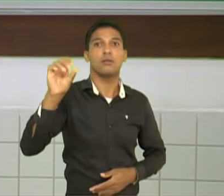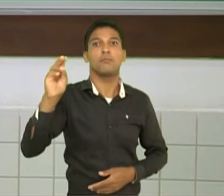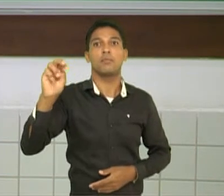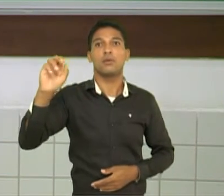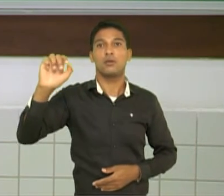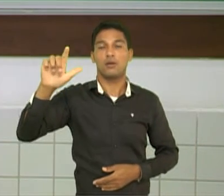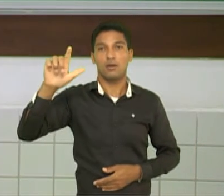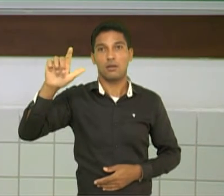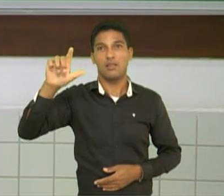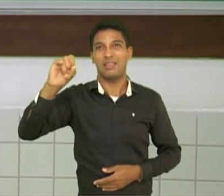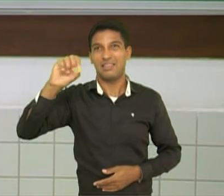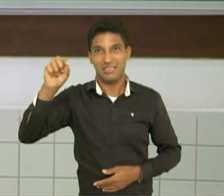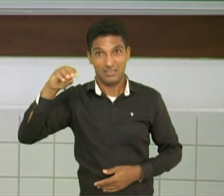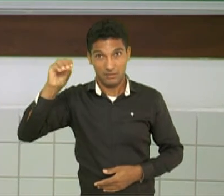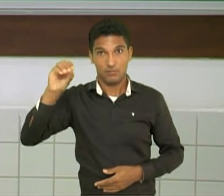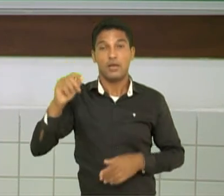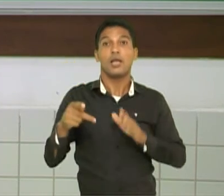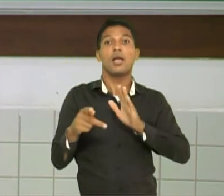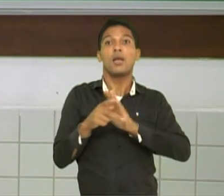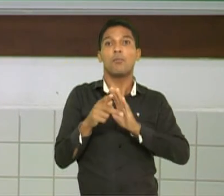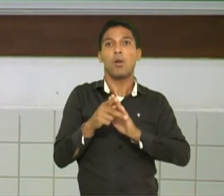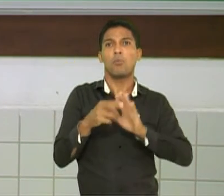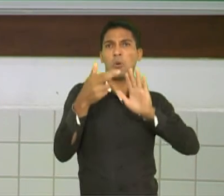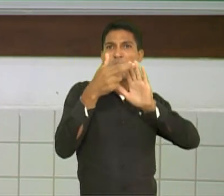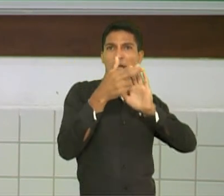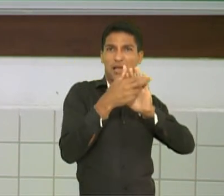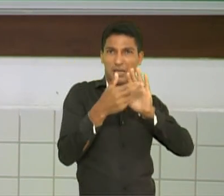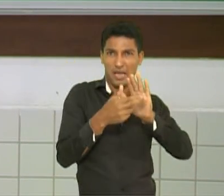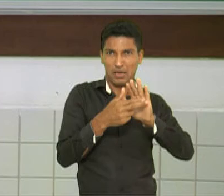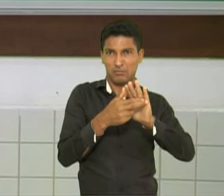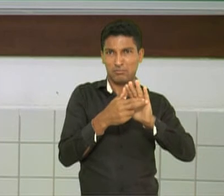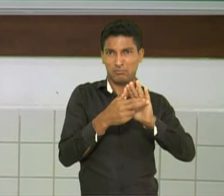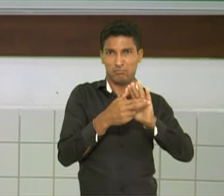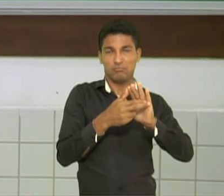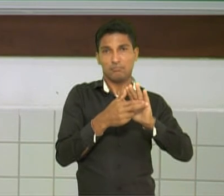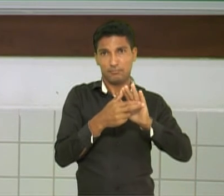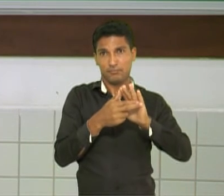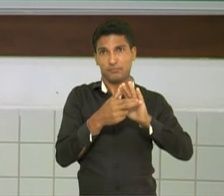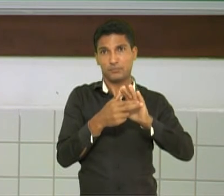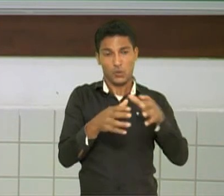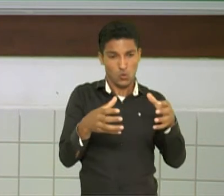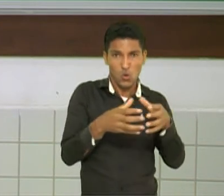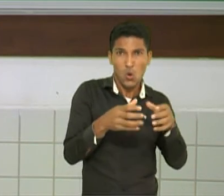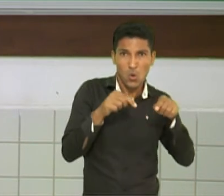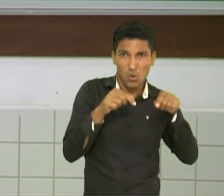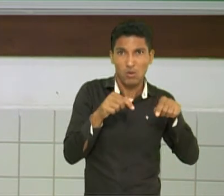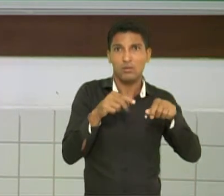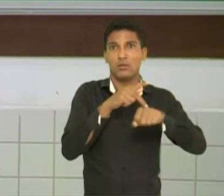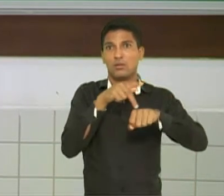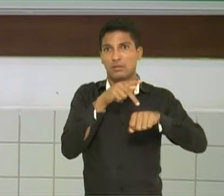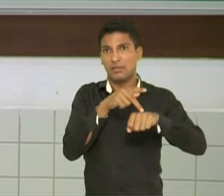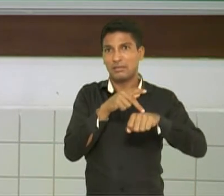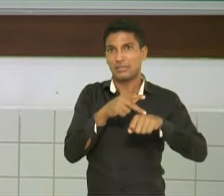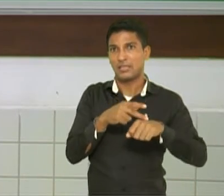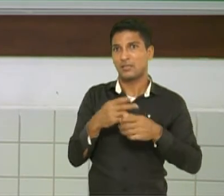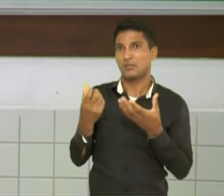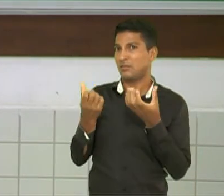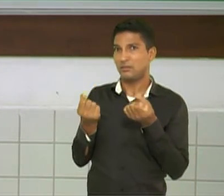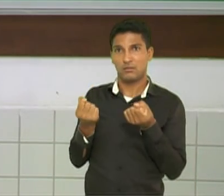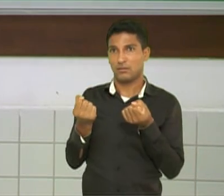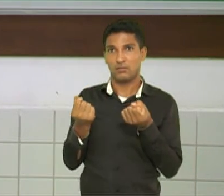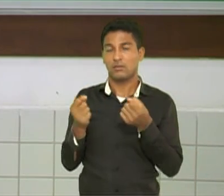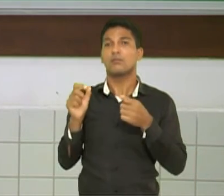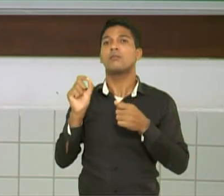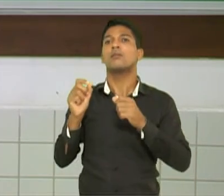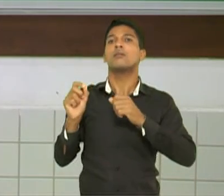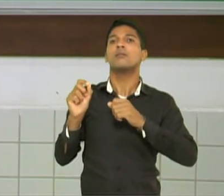economia, produção, área financeira, a área de comércio e de serviços deve ficar a cargo da iniciativa